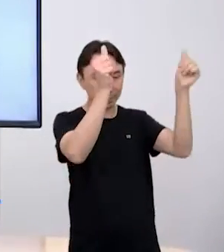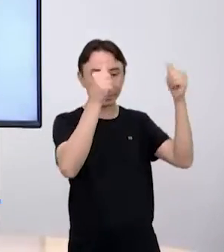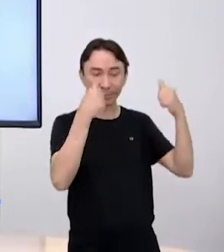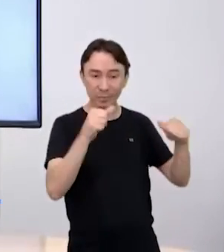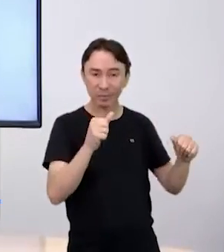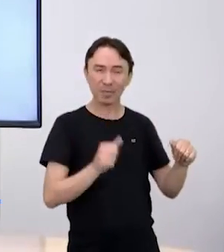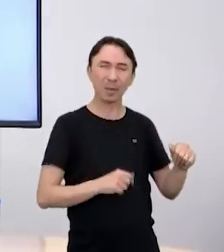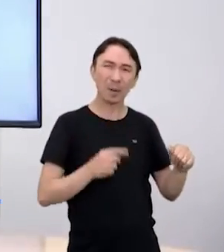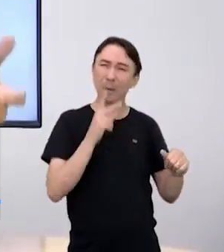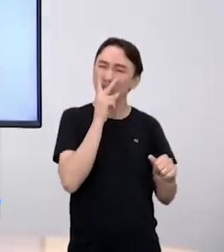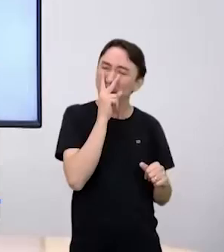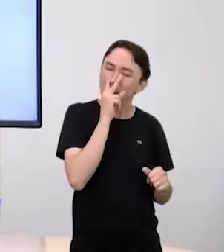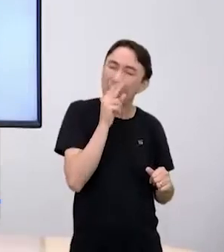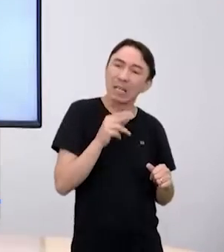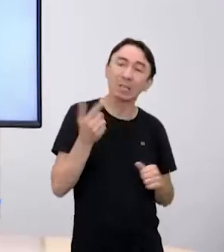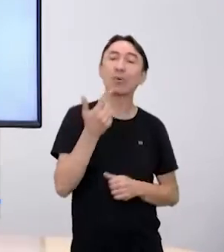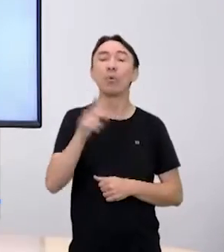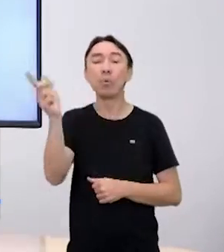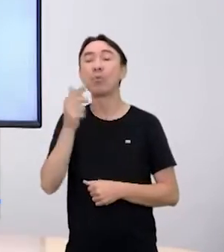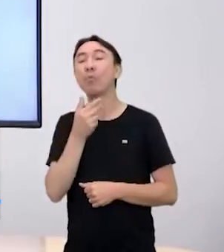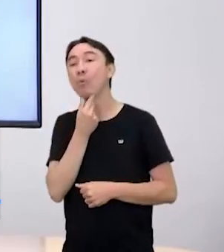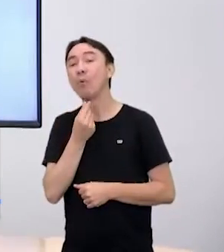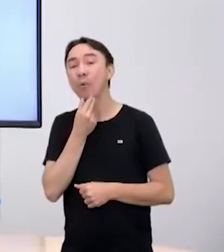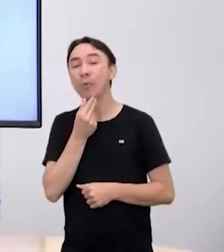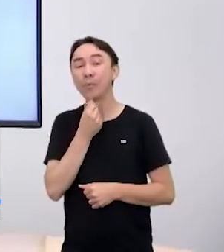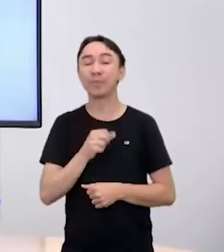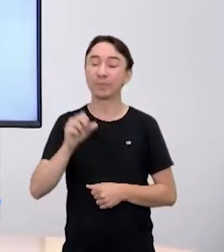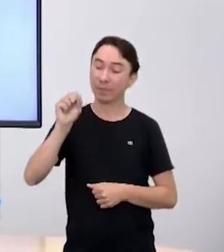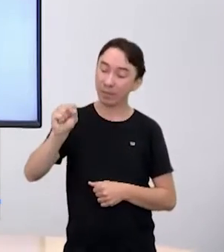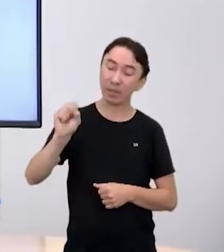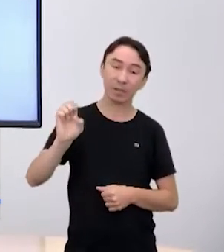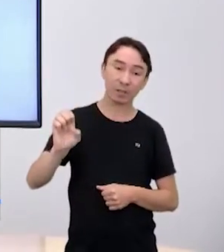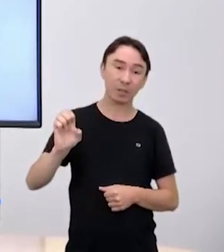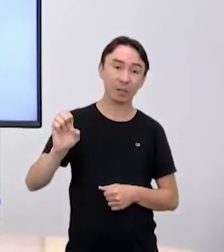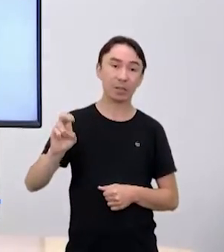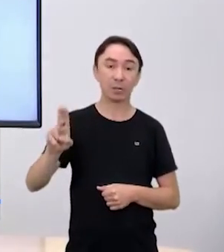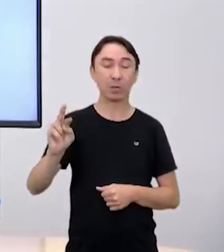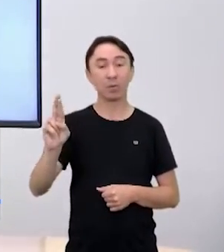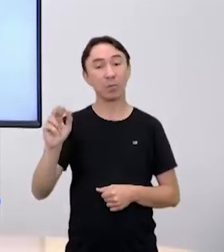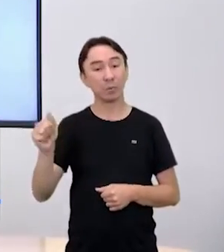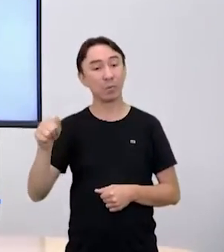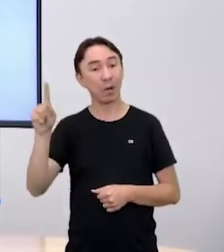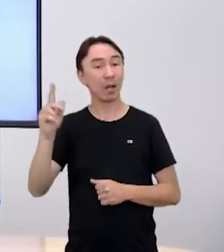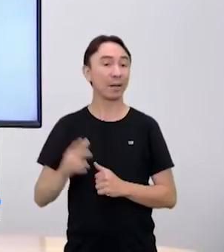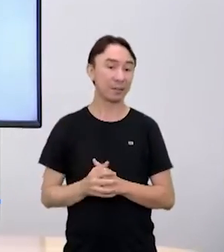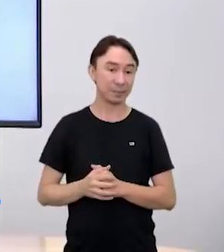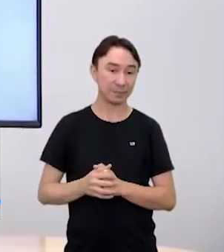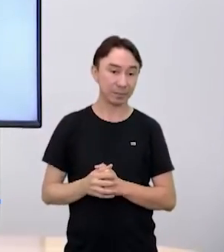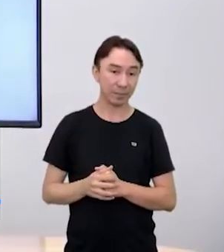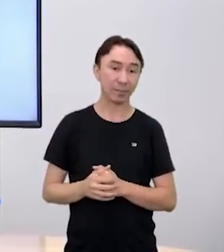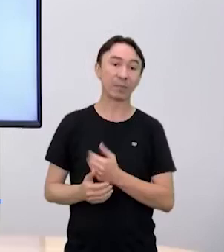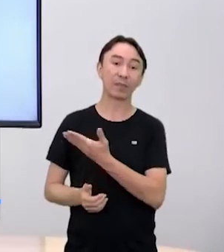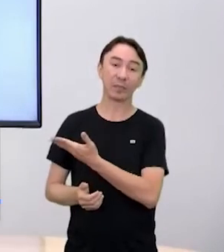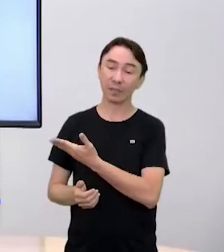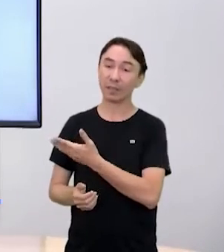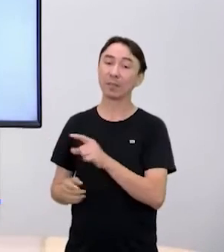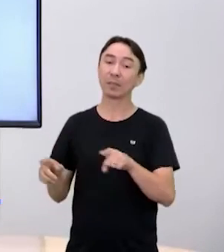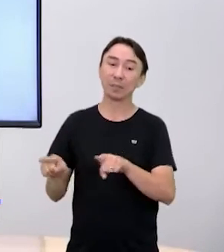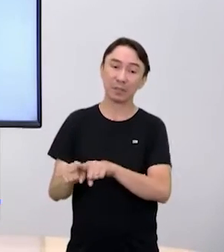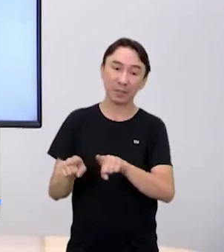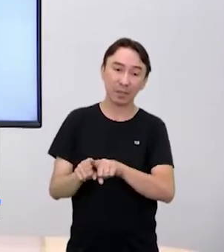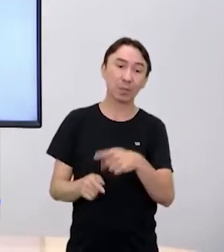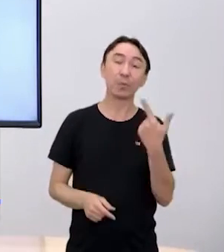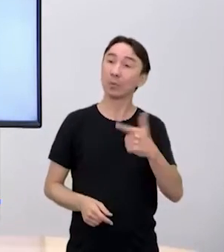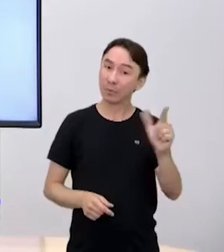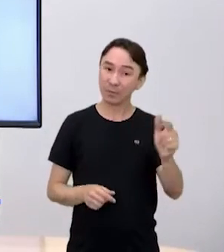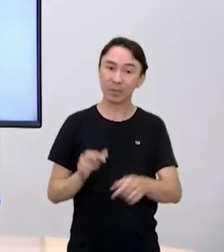mais representou o uso dessa técnica do pontilhismo. A gente tem também o fauvismo